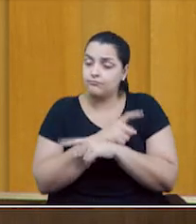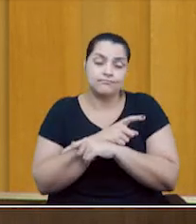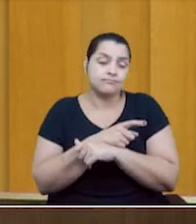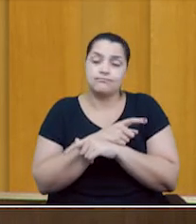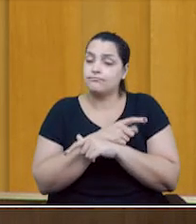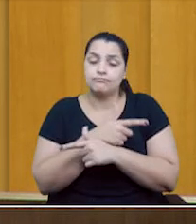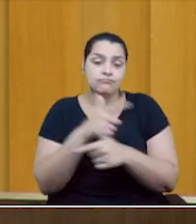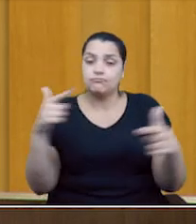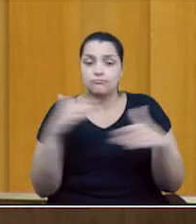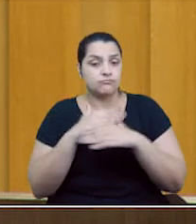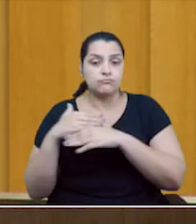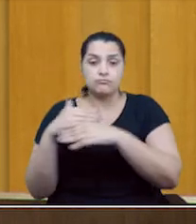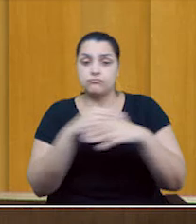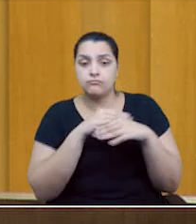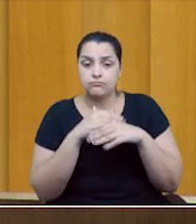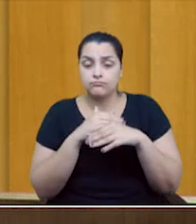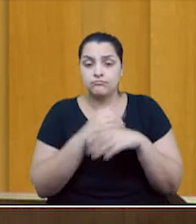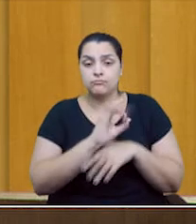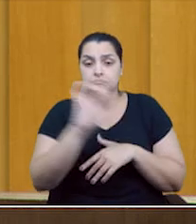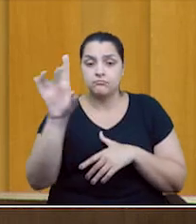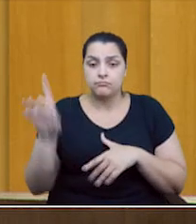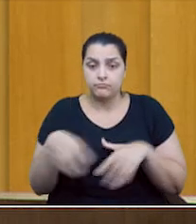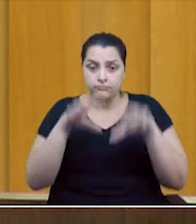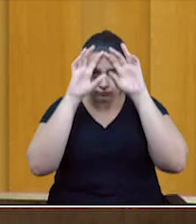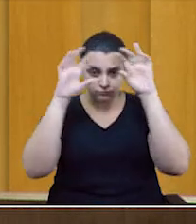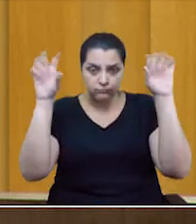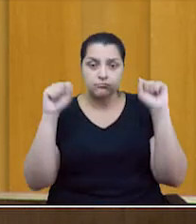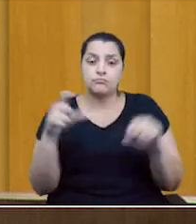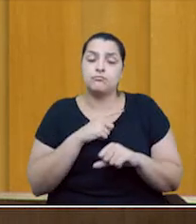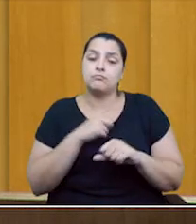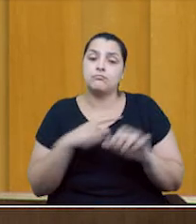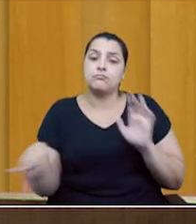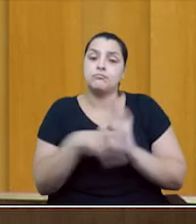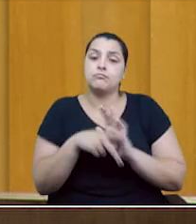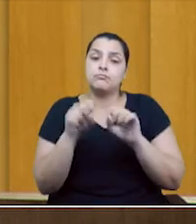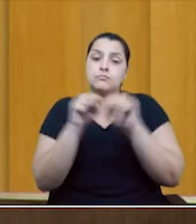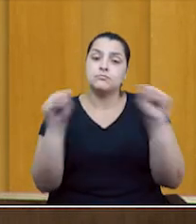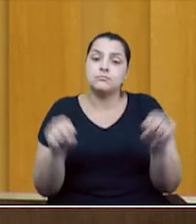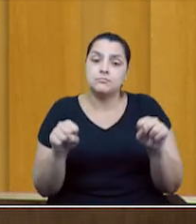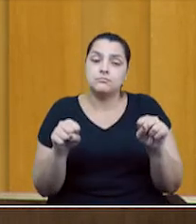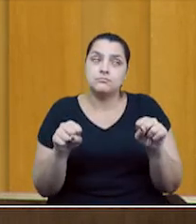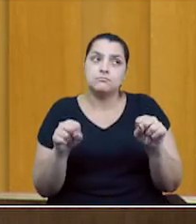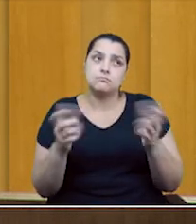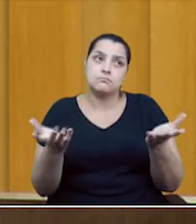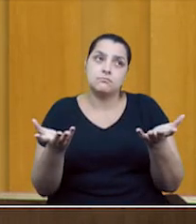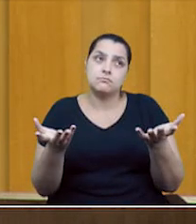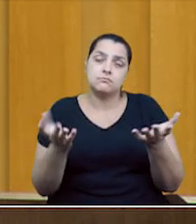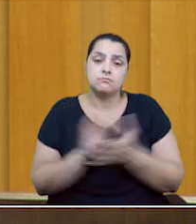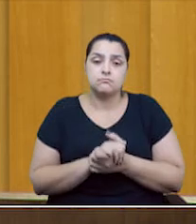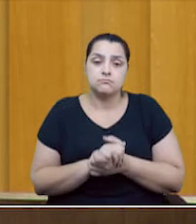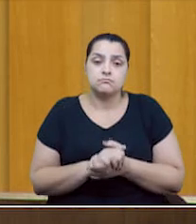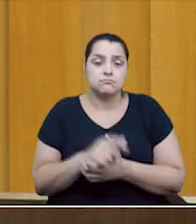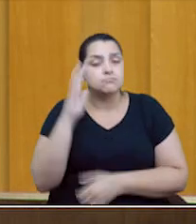porque cada tribunal tem o seu sistema. Para termos uma ideia, quando falamos aqui